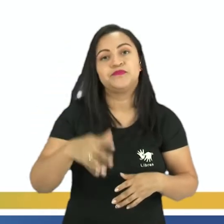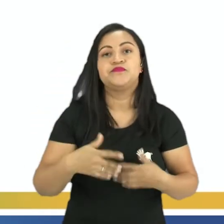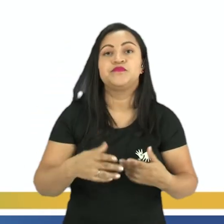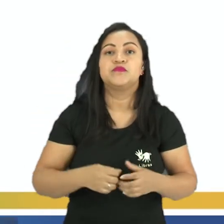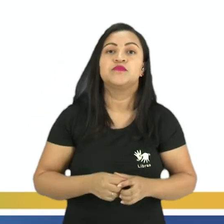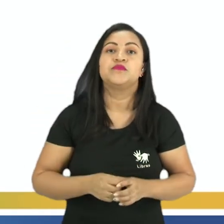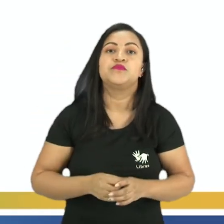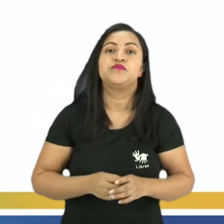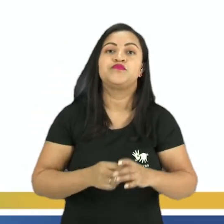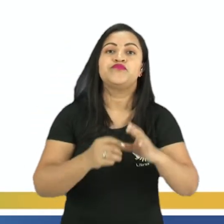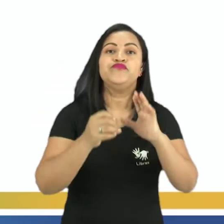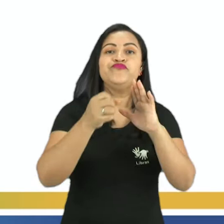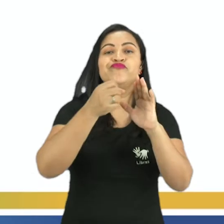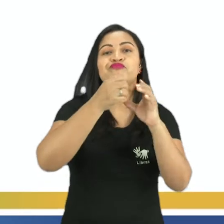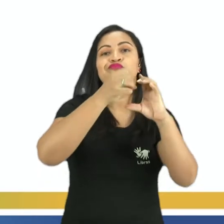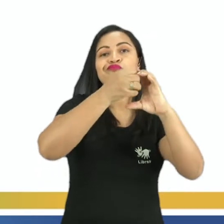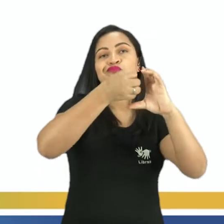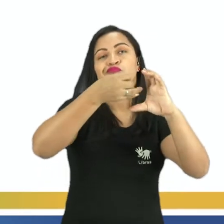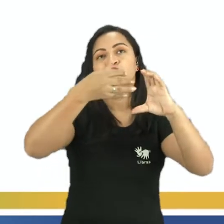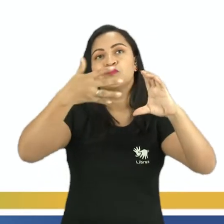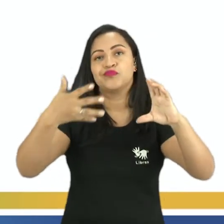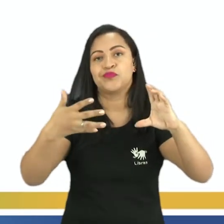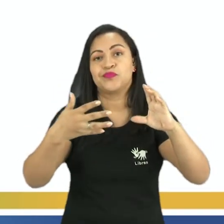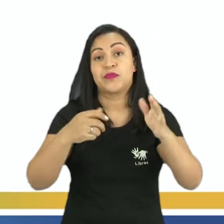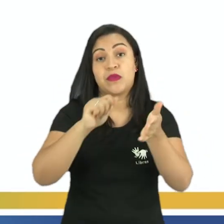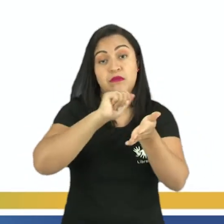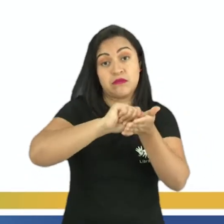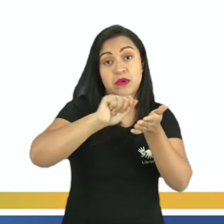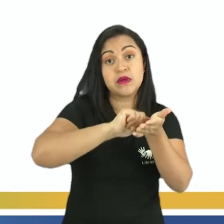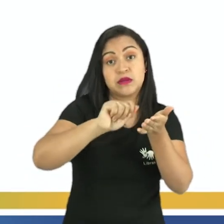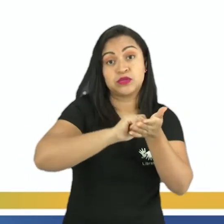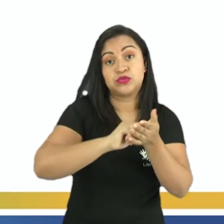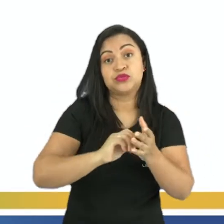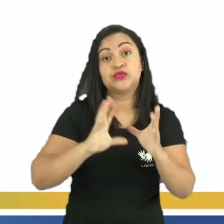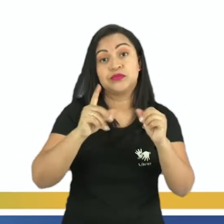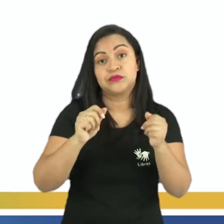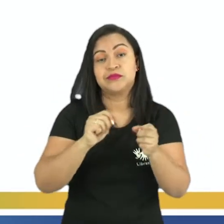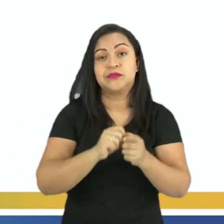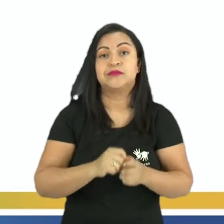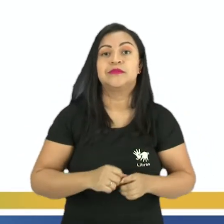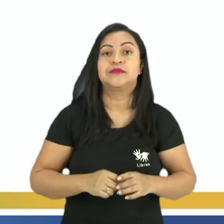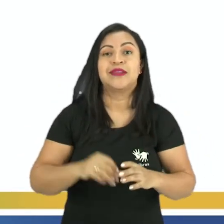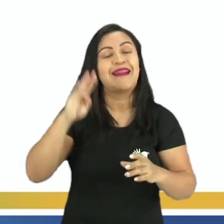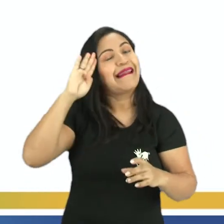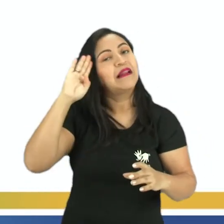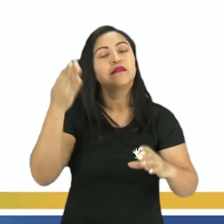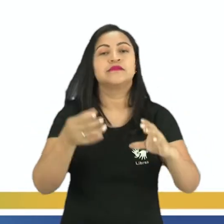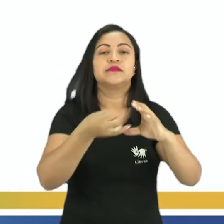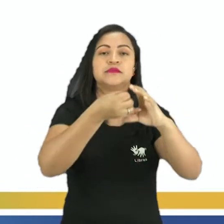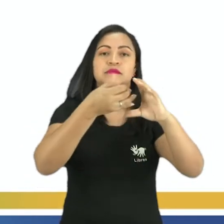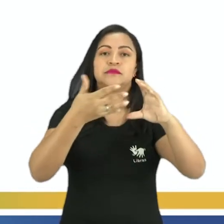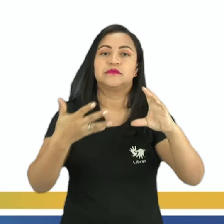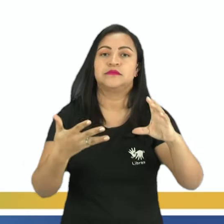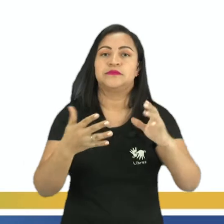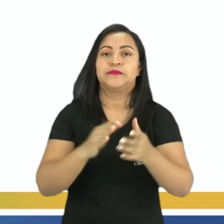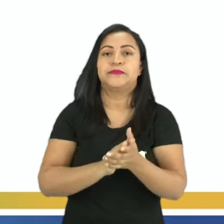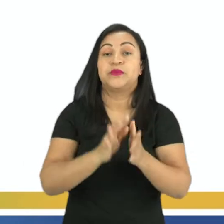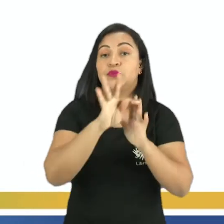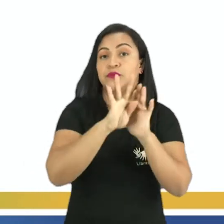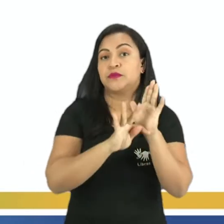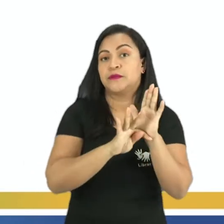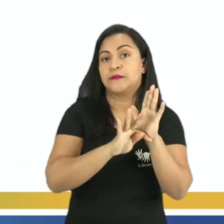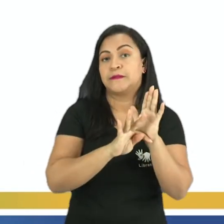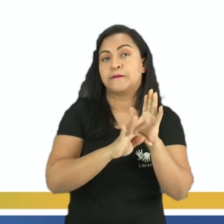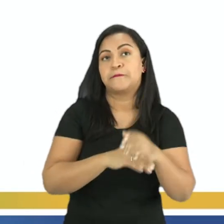Elementos do texto dramático. Pega o caderninho e a caneta para anotar aí as principais funções que estão aí no texto.